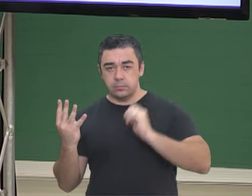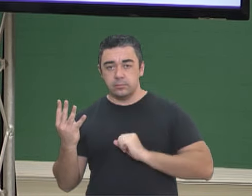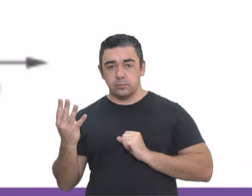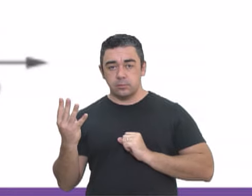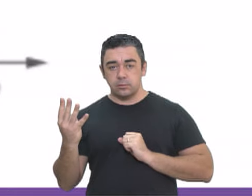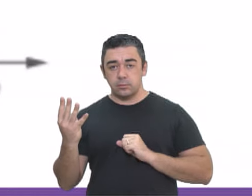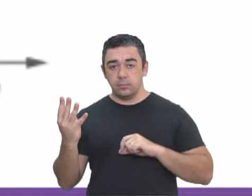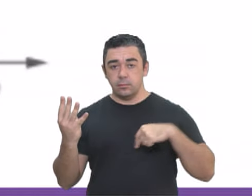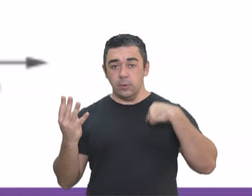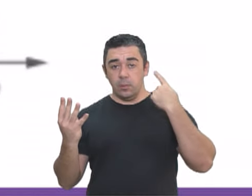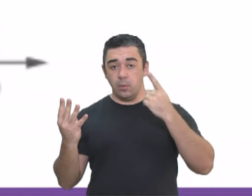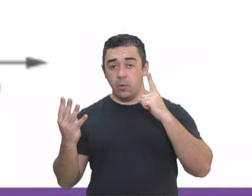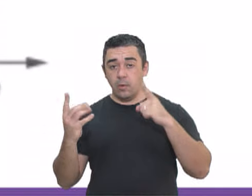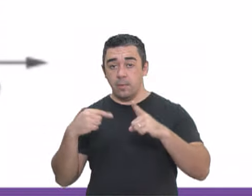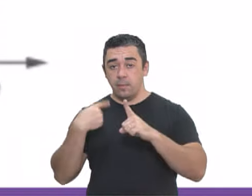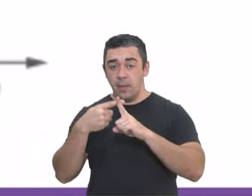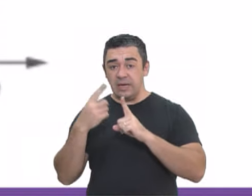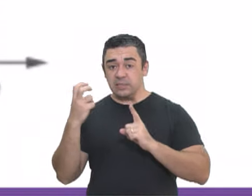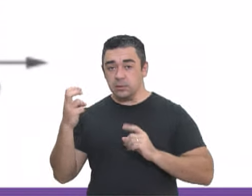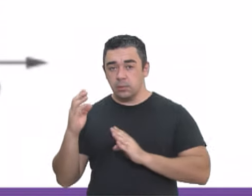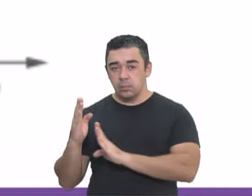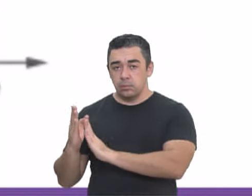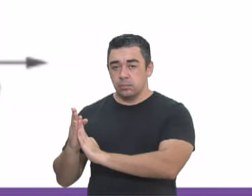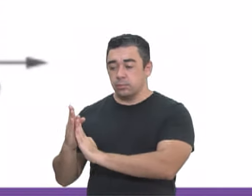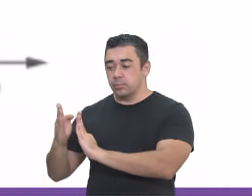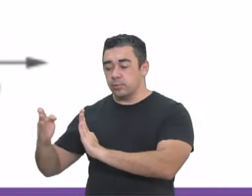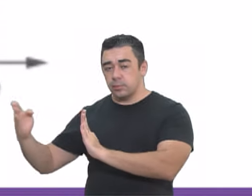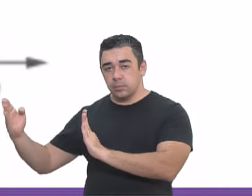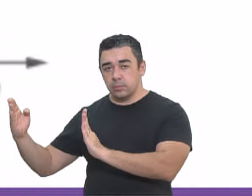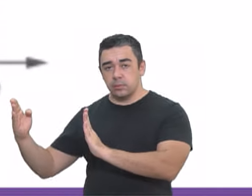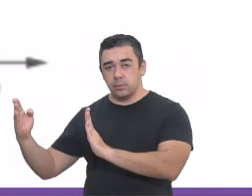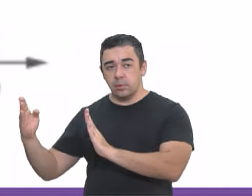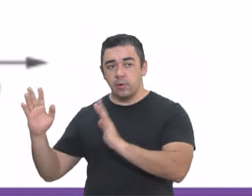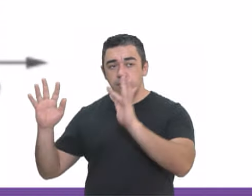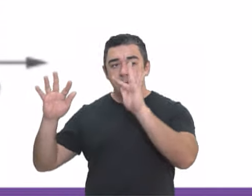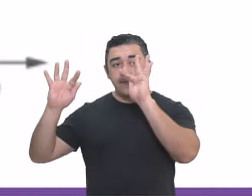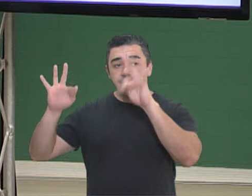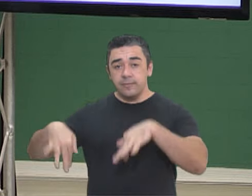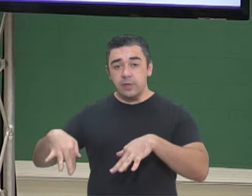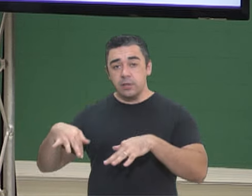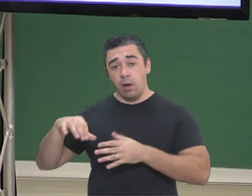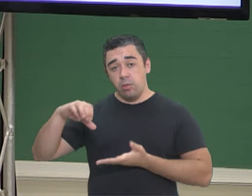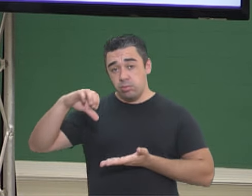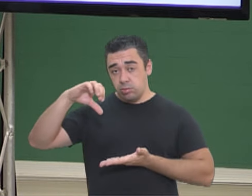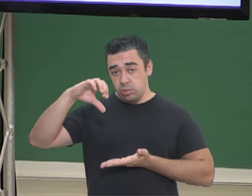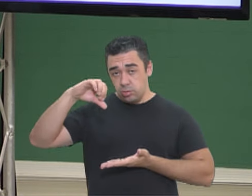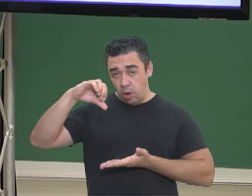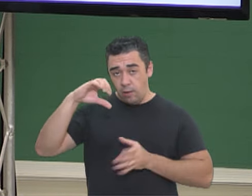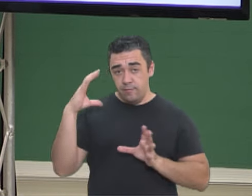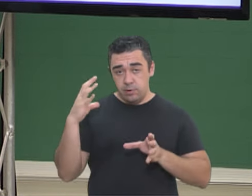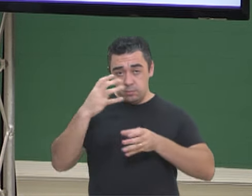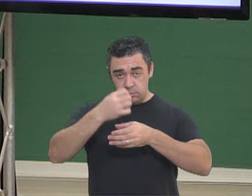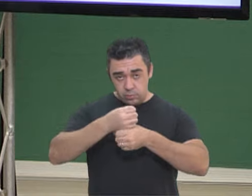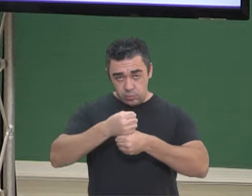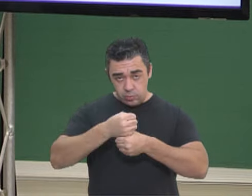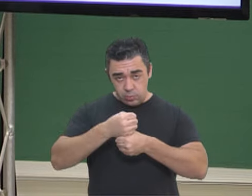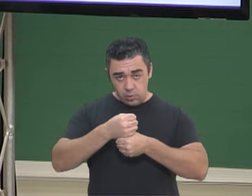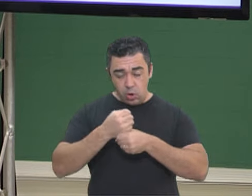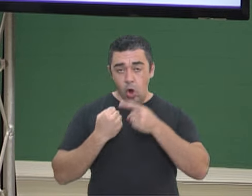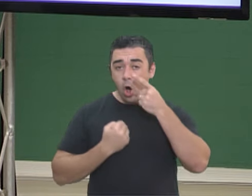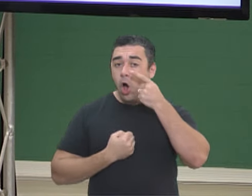questão dessa equipe aqui? Quantos pontos eles fizeram no total? Vamos pensar um pouquinho? Uns minutinhos aí para vocês.